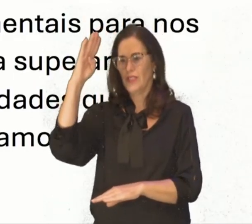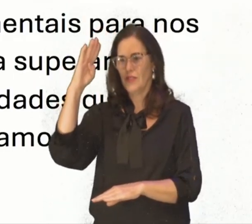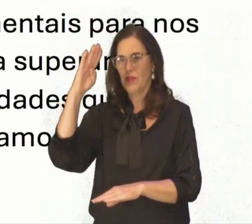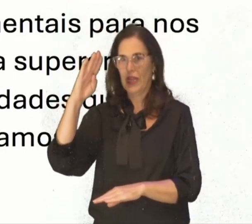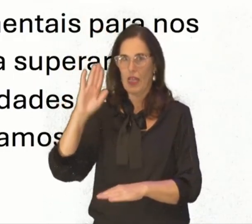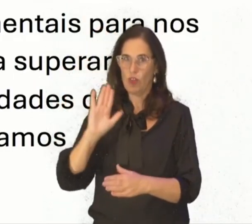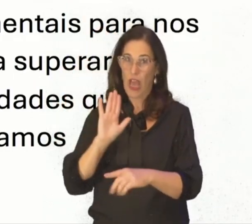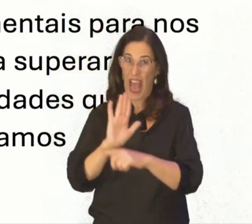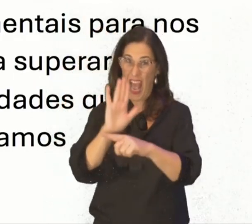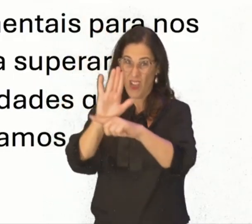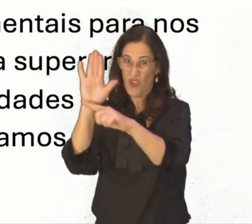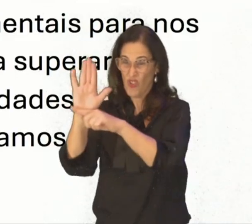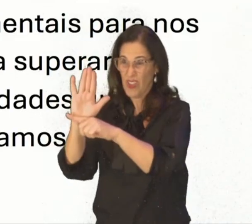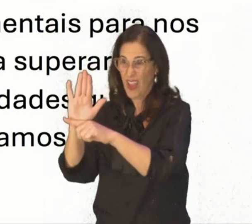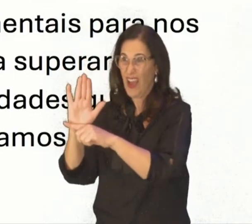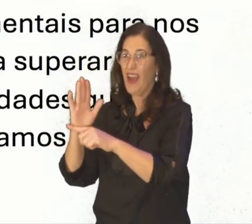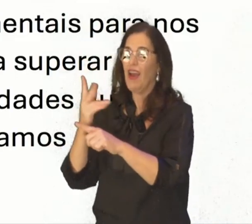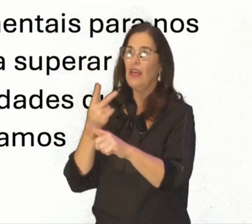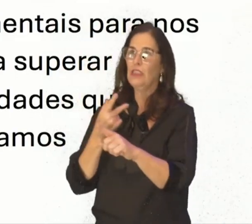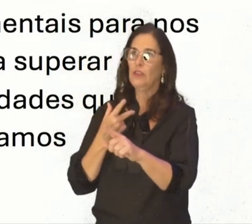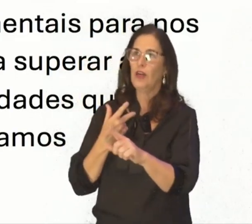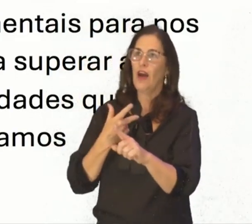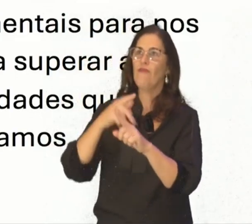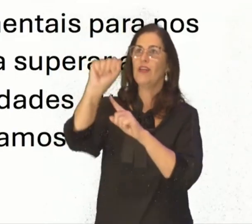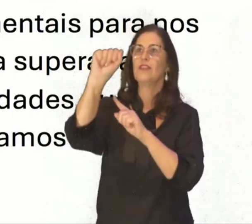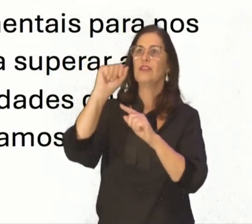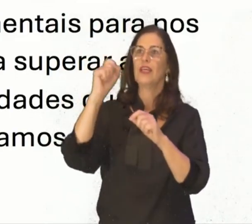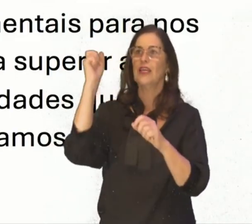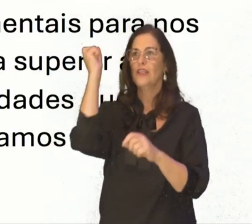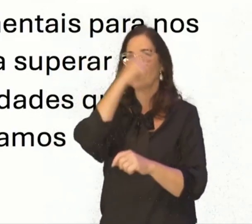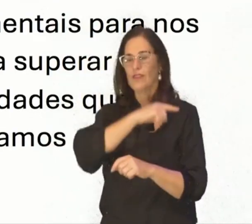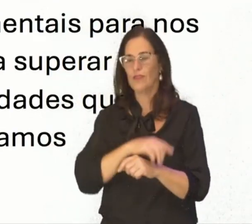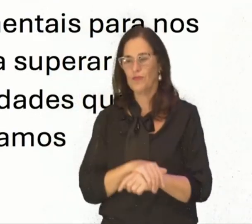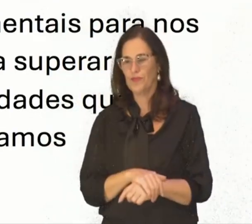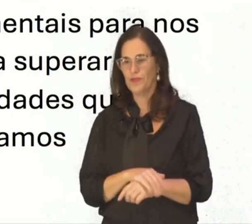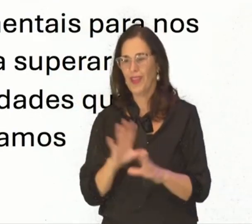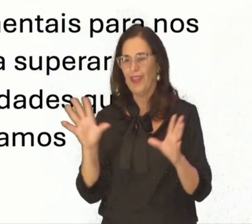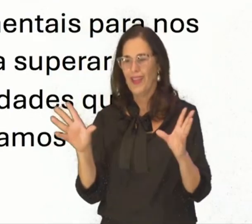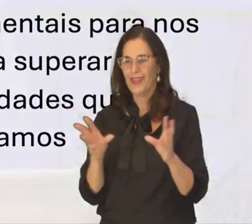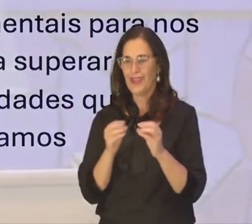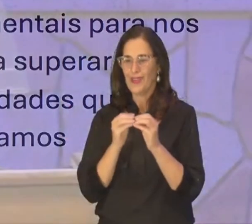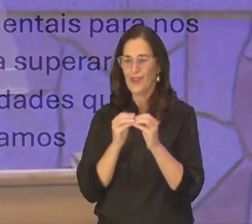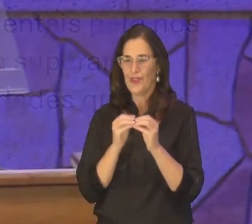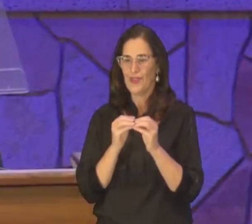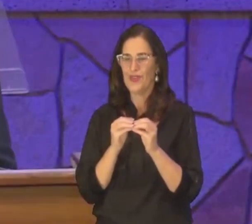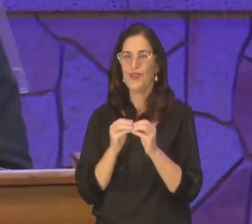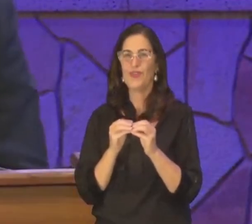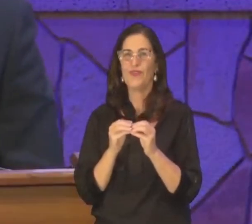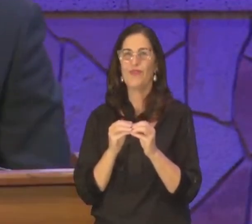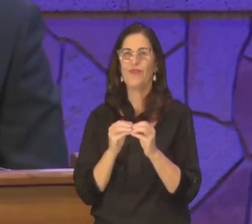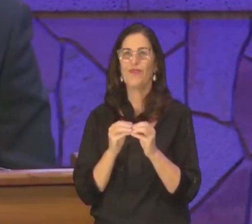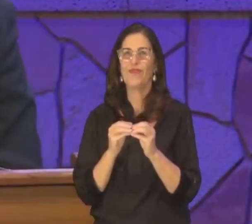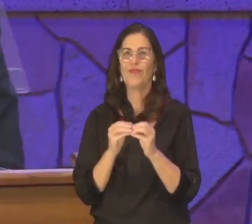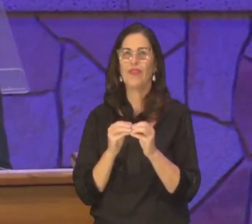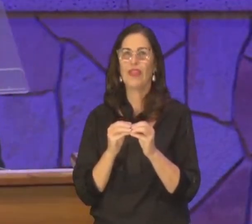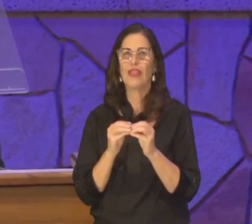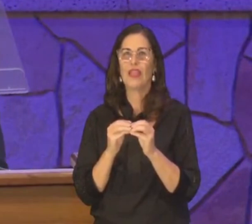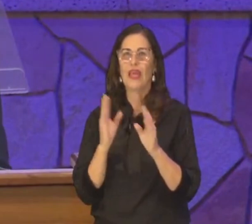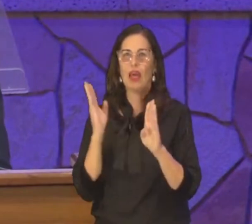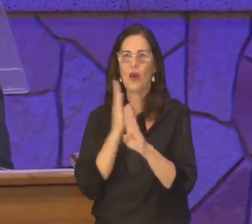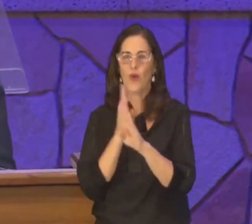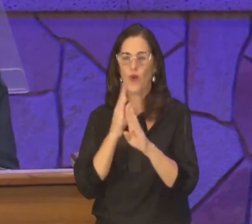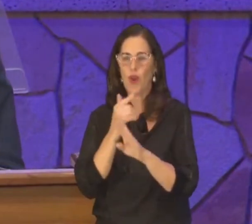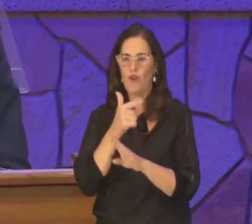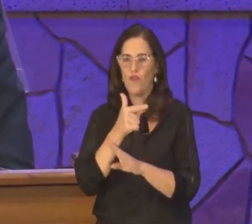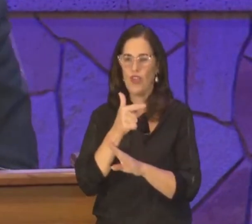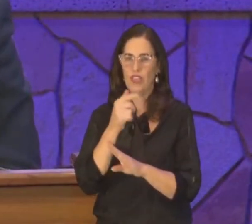superar as adversidades que enfrentamos. E esta conclusão, na lista mundial da perseguição em 2025,